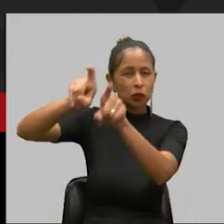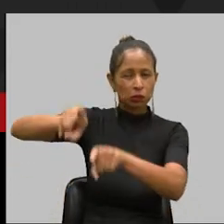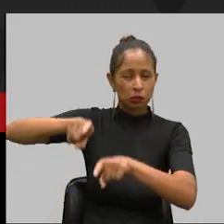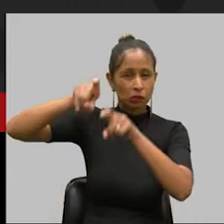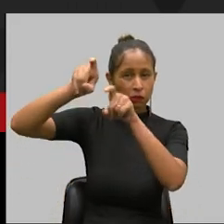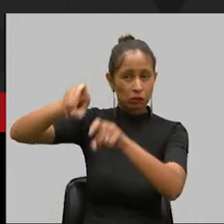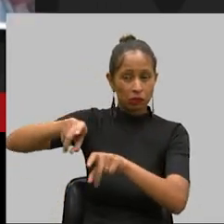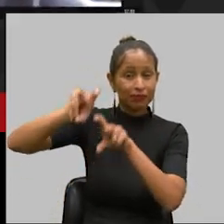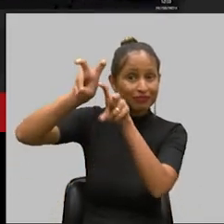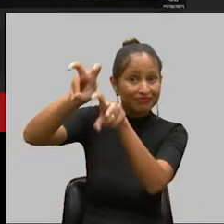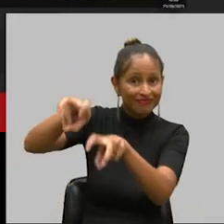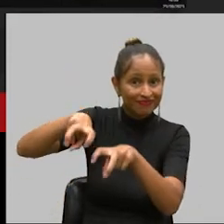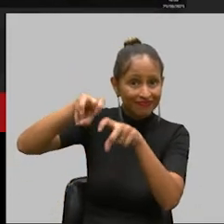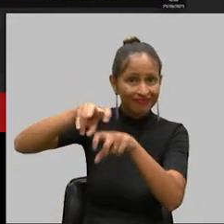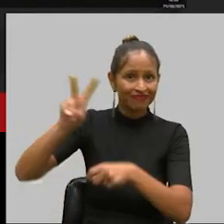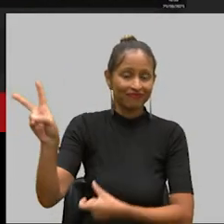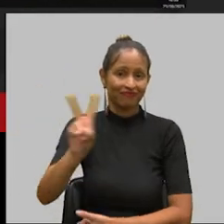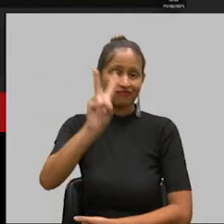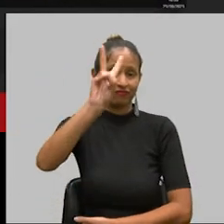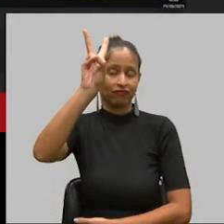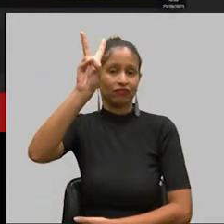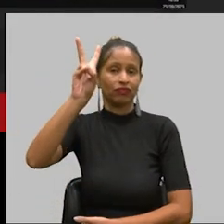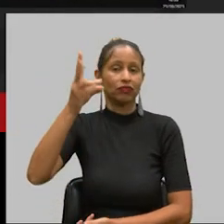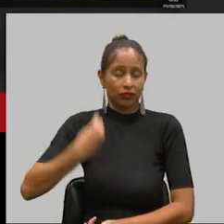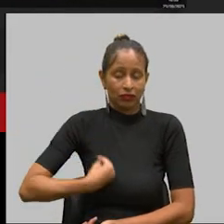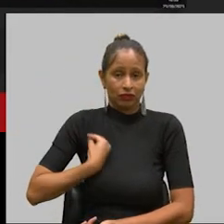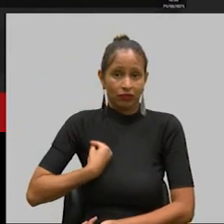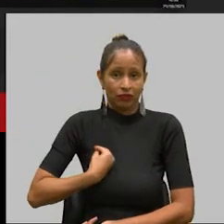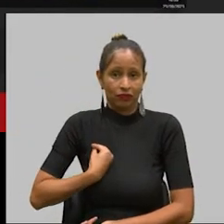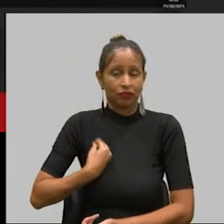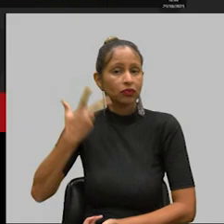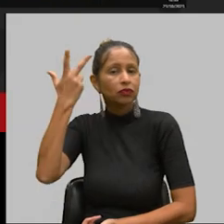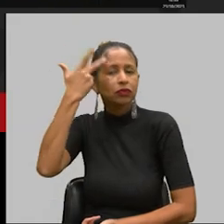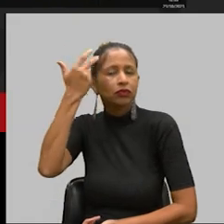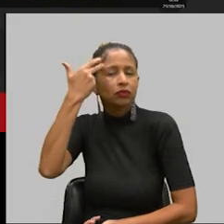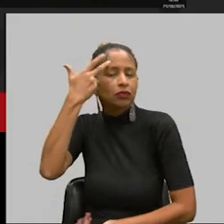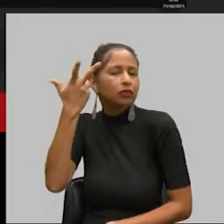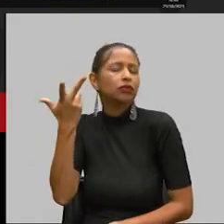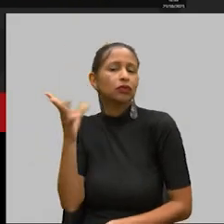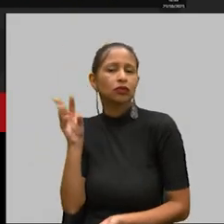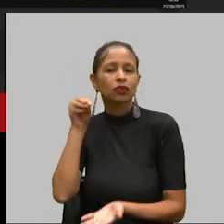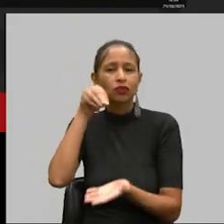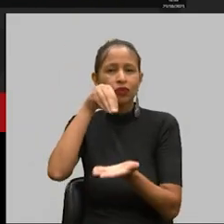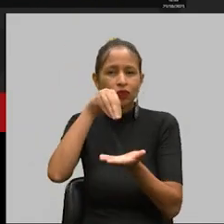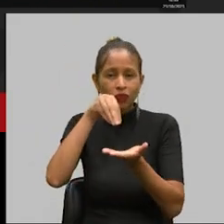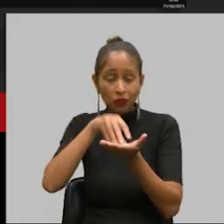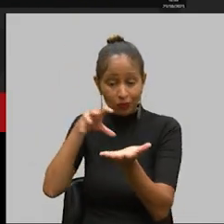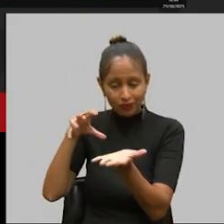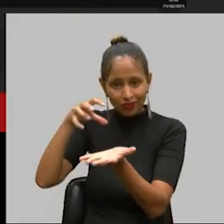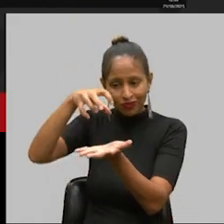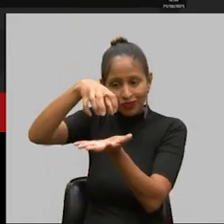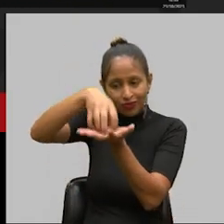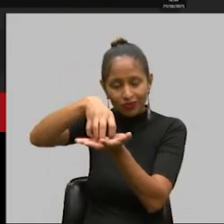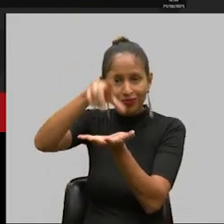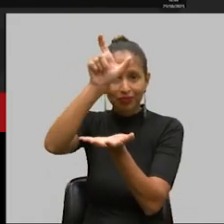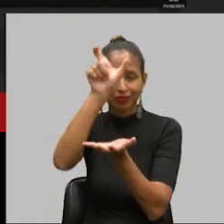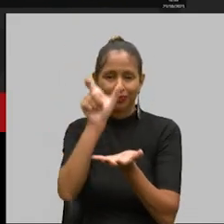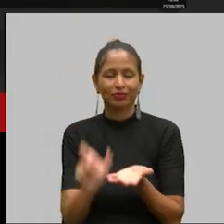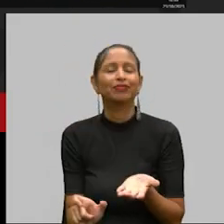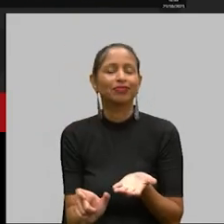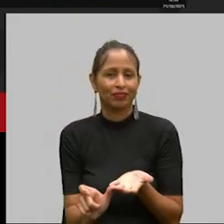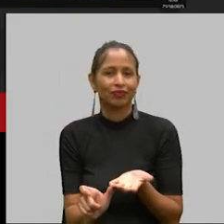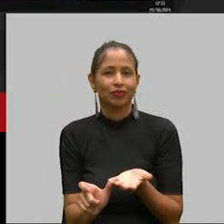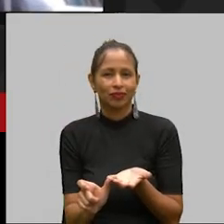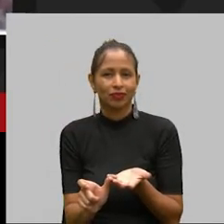comprometido com a valorização da vida humana da vida natural colocando na centralidade do ser humano como